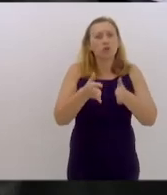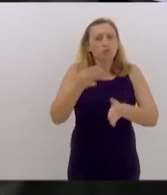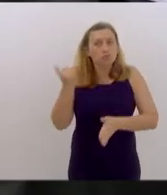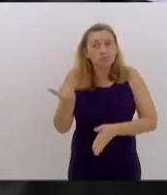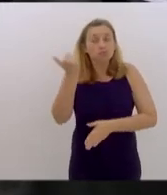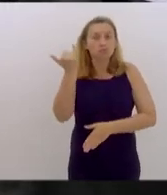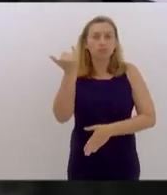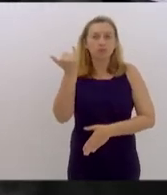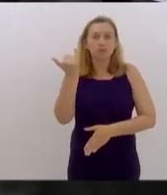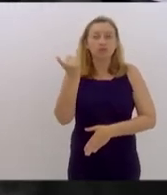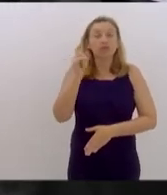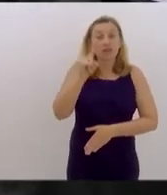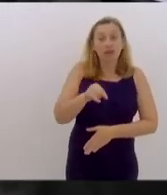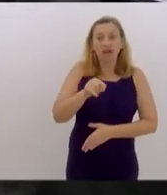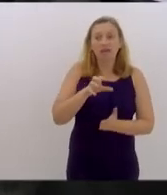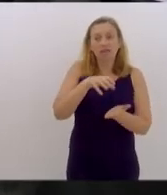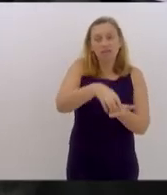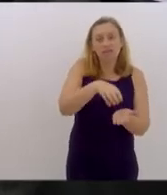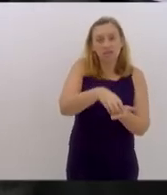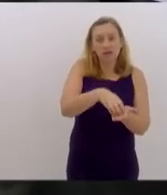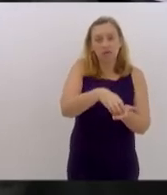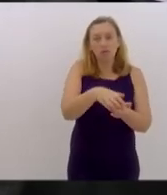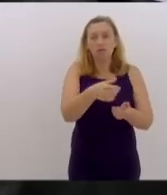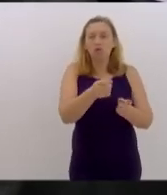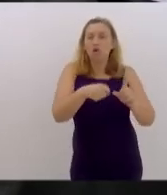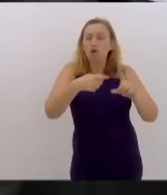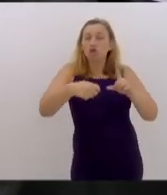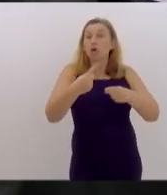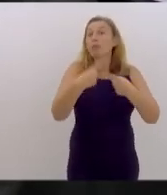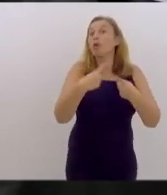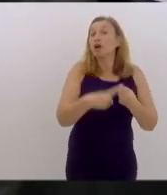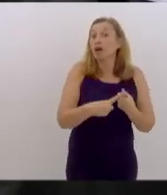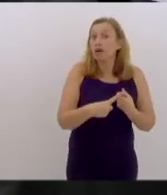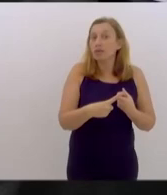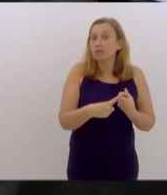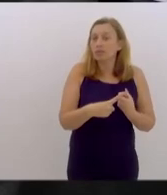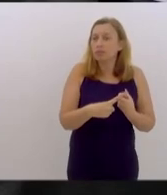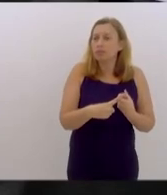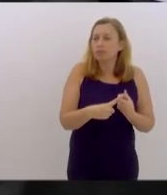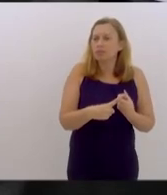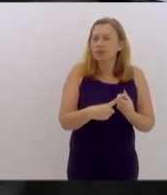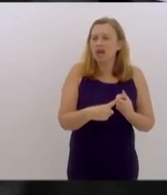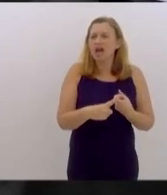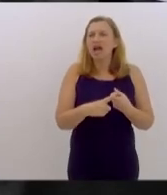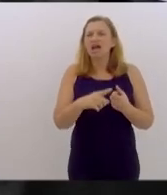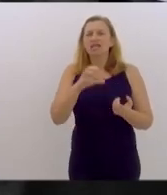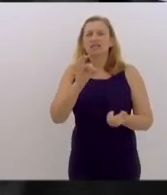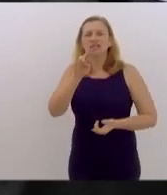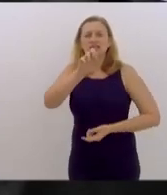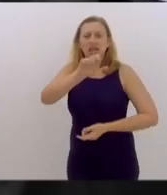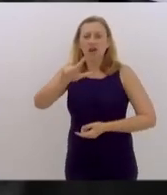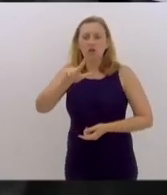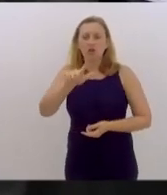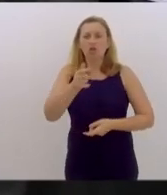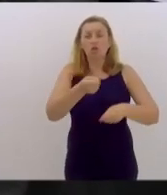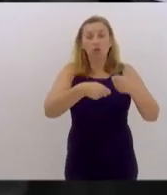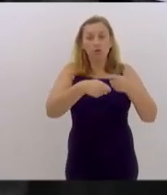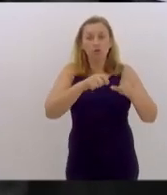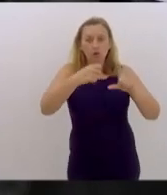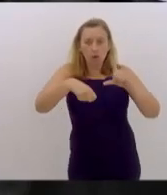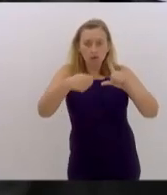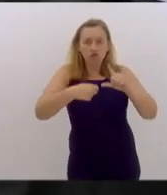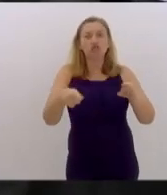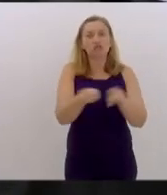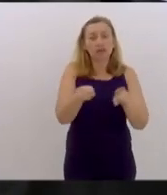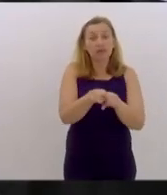que a central logística é porque a central logística Também é